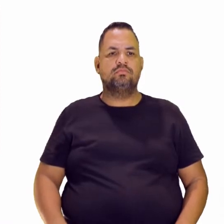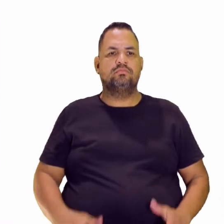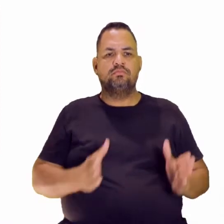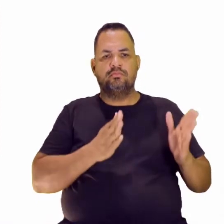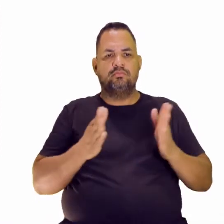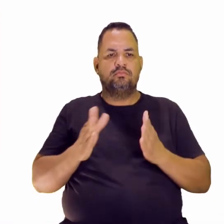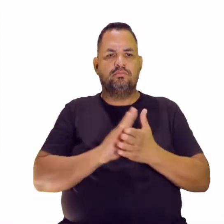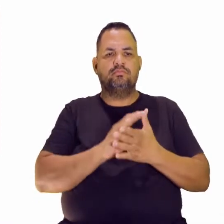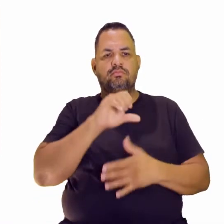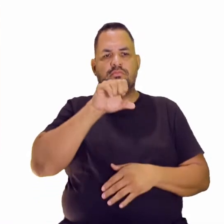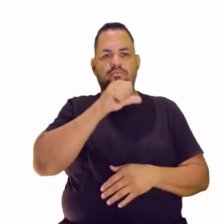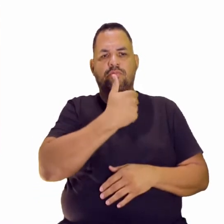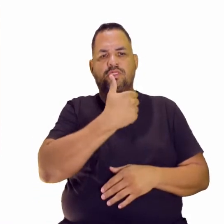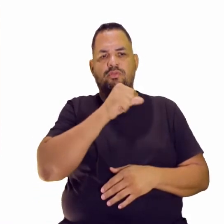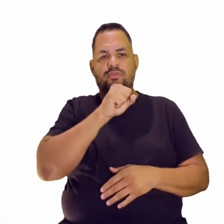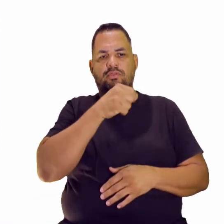de